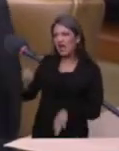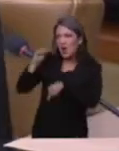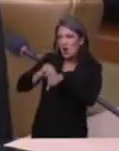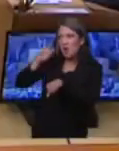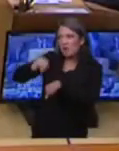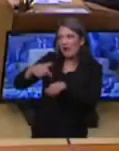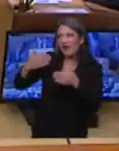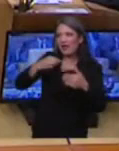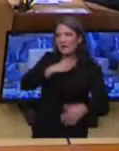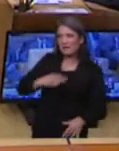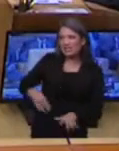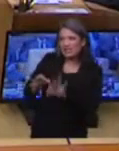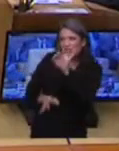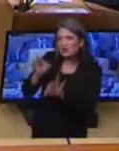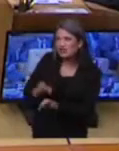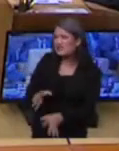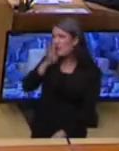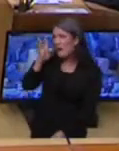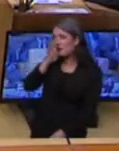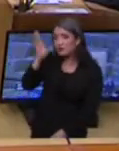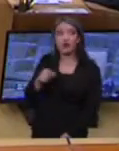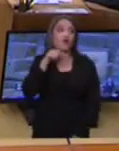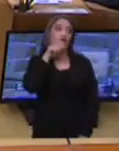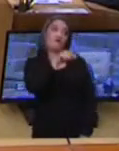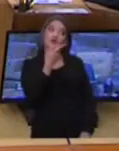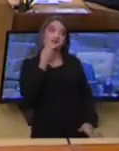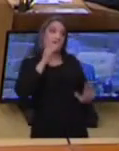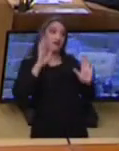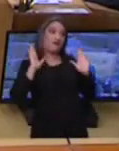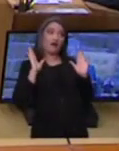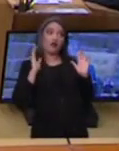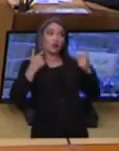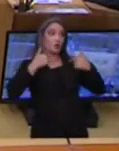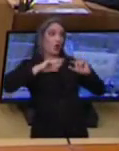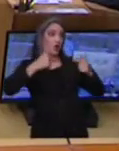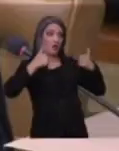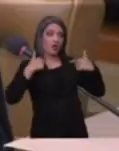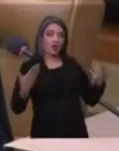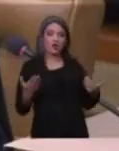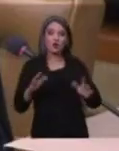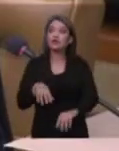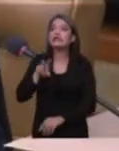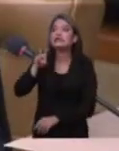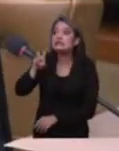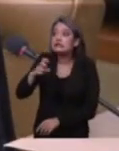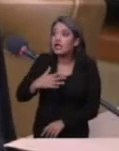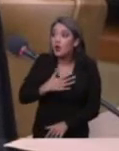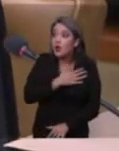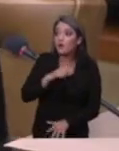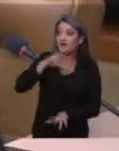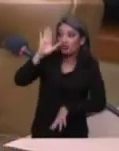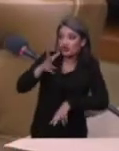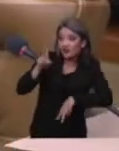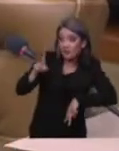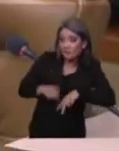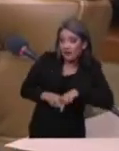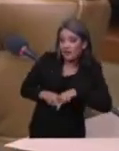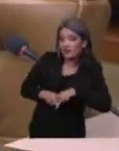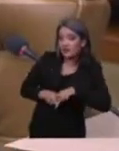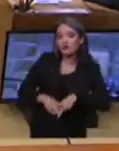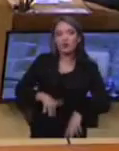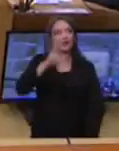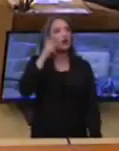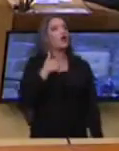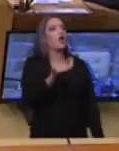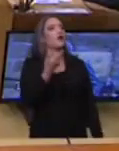Vossa Excelência que está dizendo isso. É um absurdo. Vossa Excelência que está dizendo isso. 5 comandantes estão presos. Muito embora eu queria e o